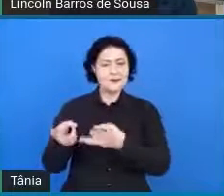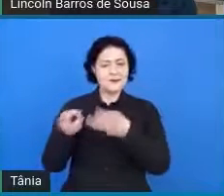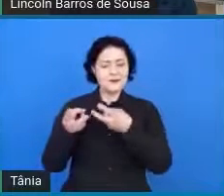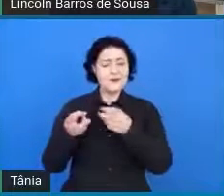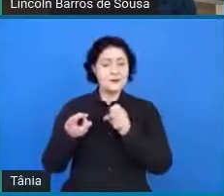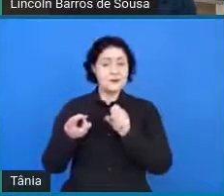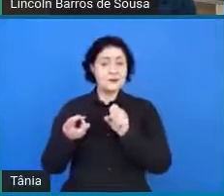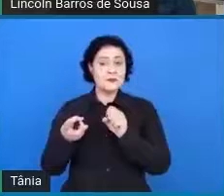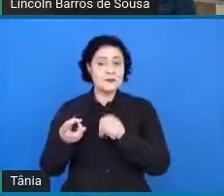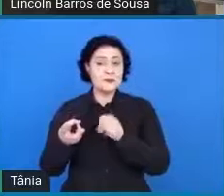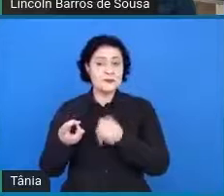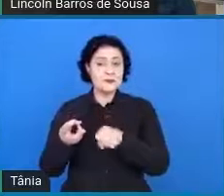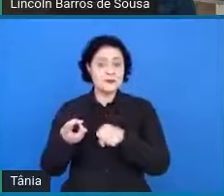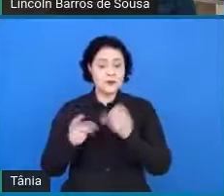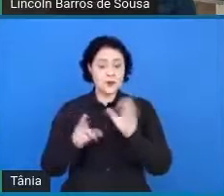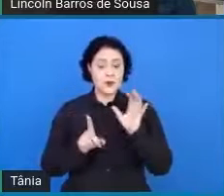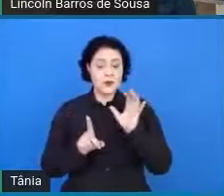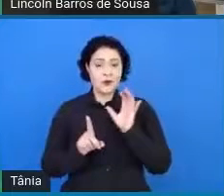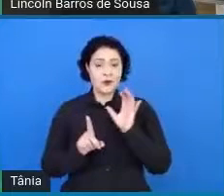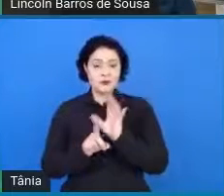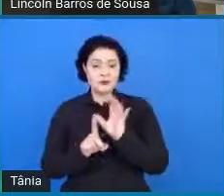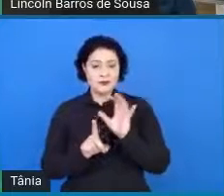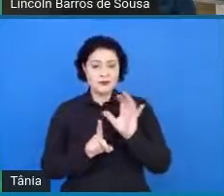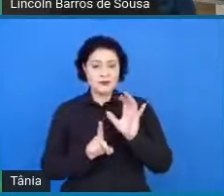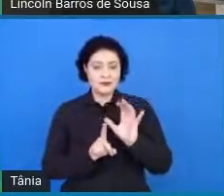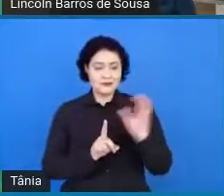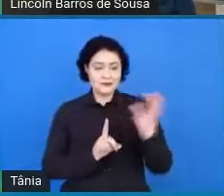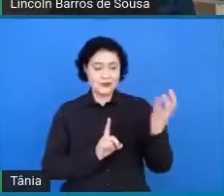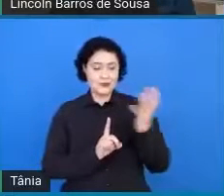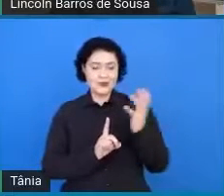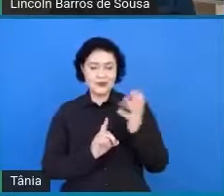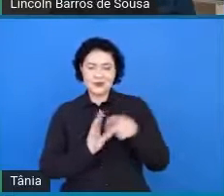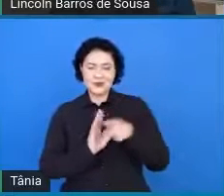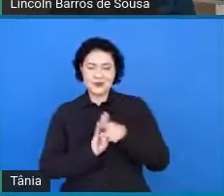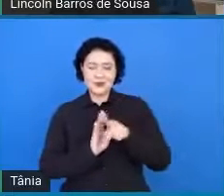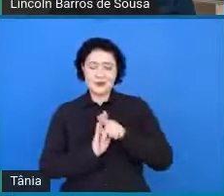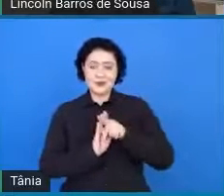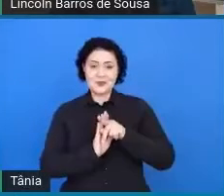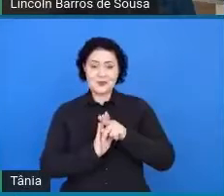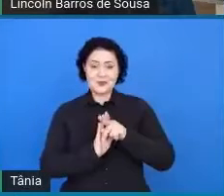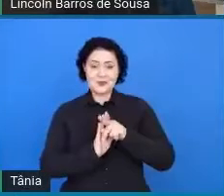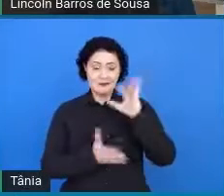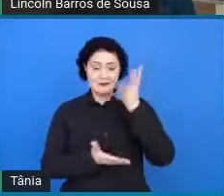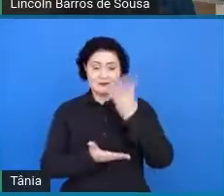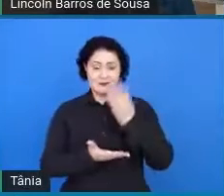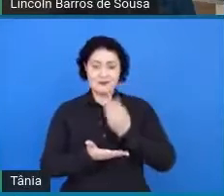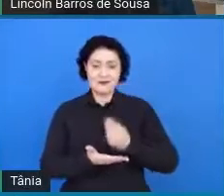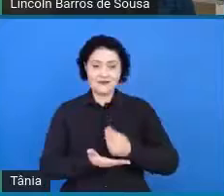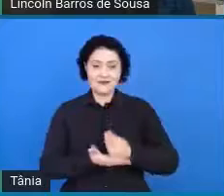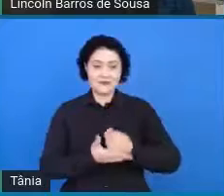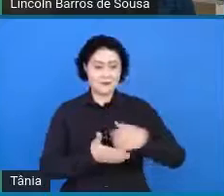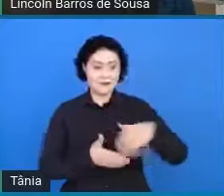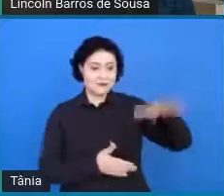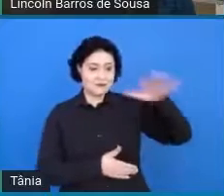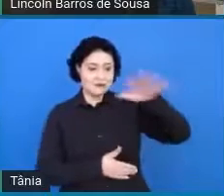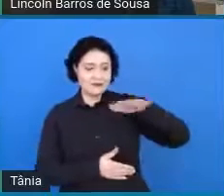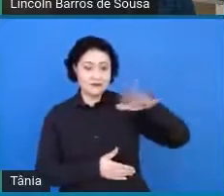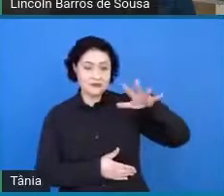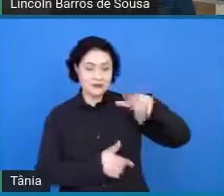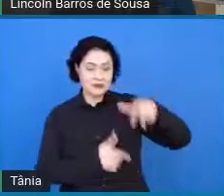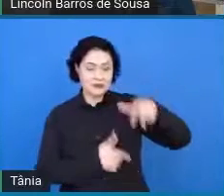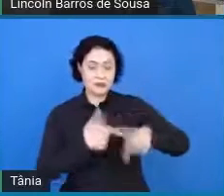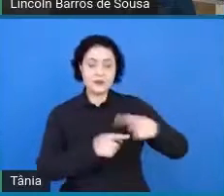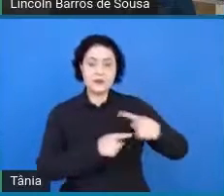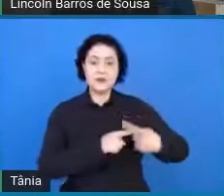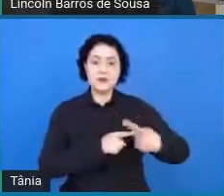essa influência espiritual esse trabalho da espiritualidade porque é uma responsabilidade muito grande